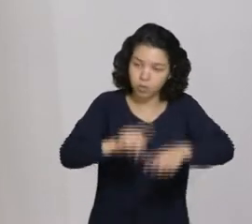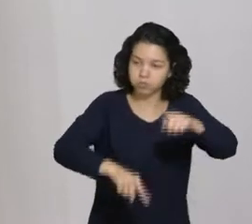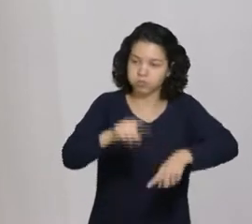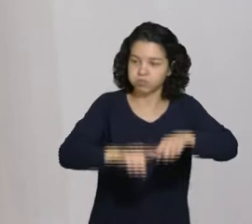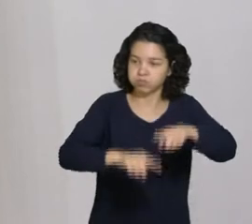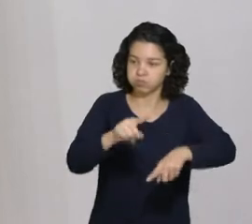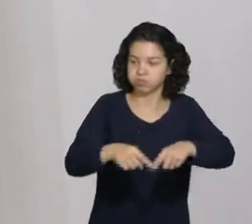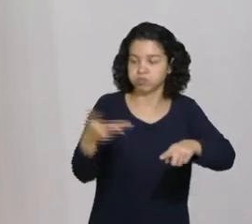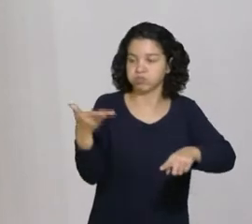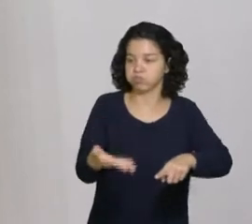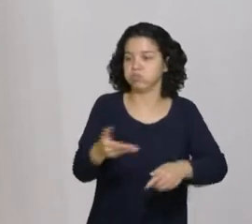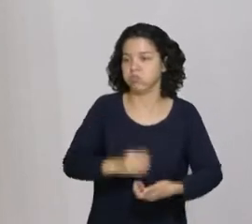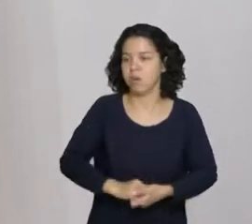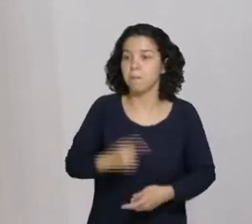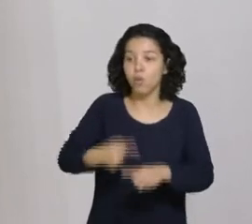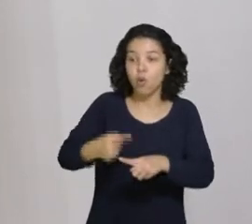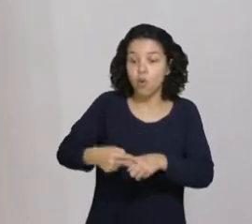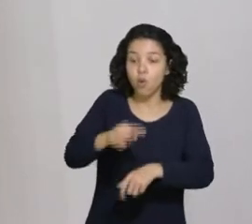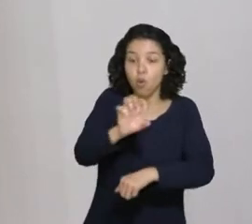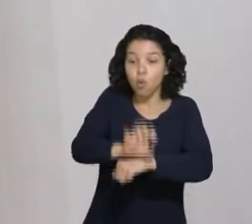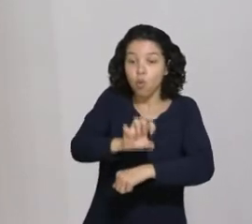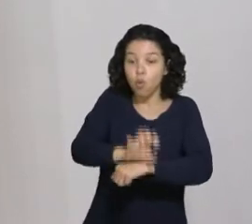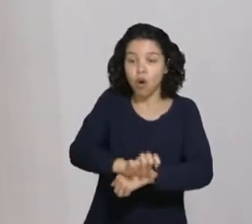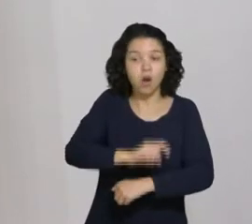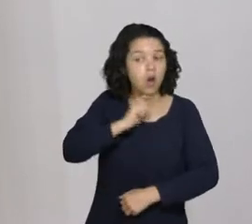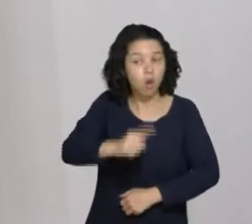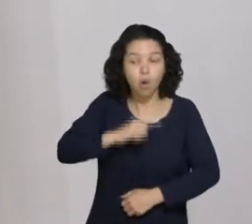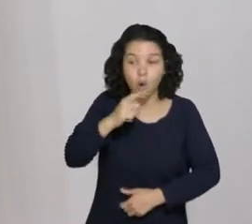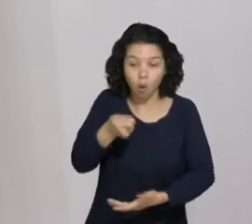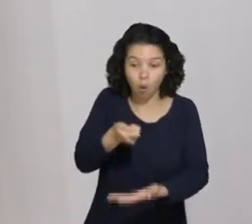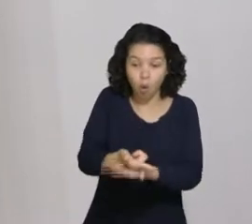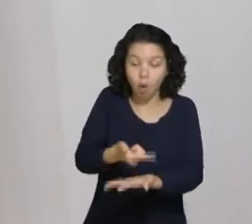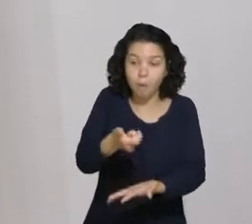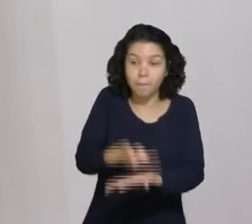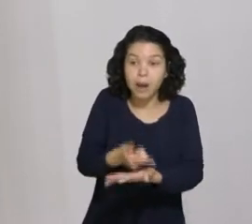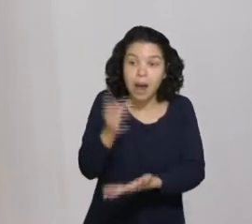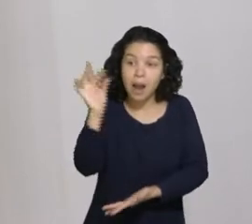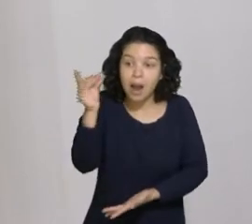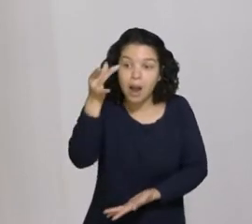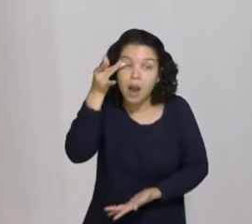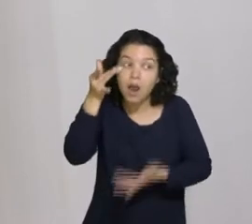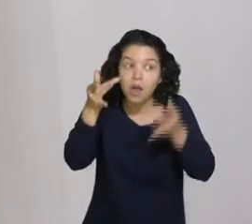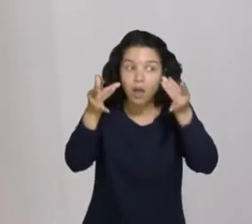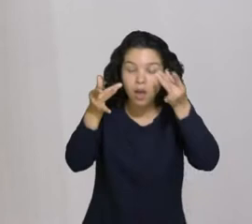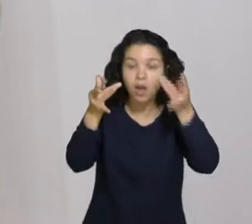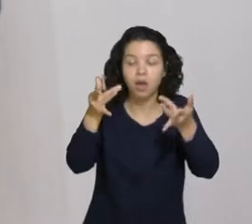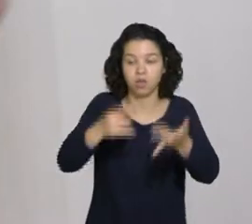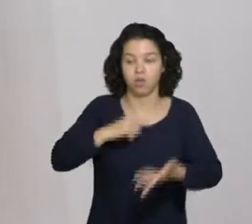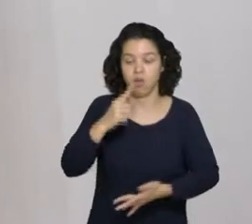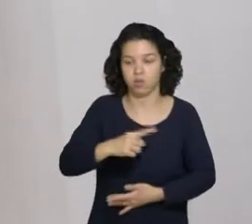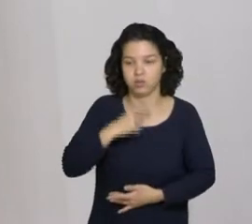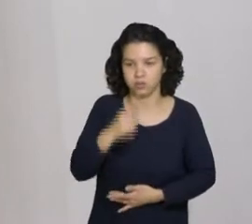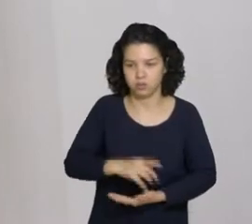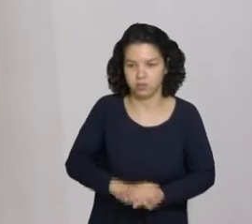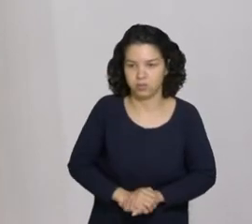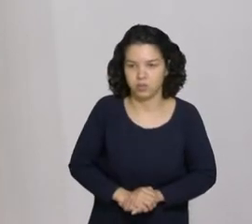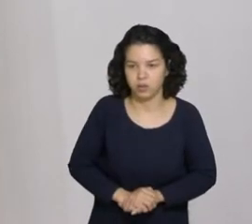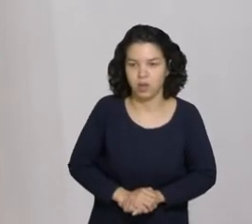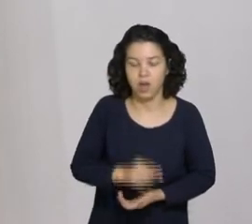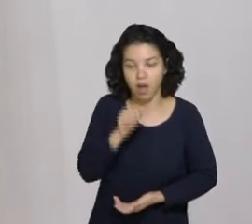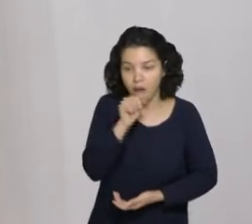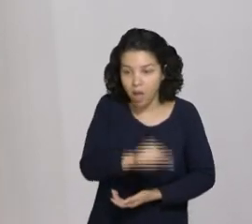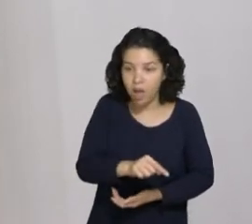porque o estado não consegue comprar lentes mas o estado Tentou comprar lentes